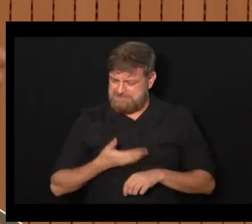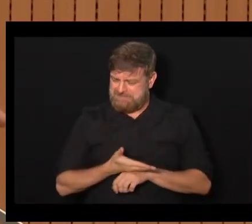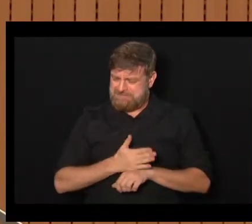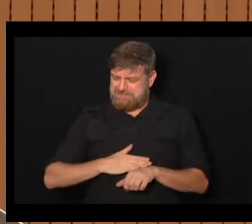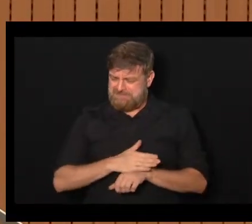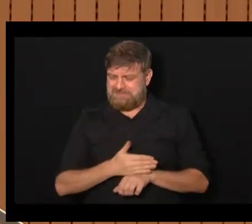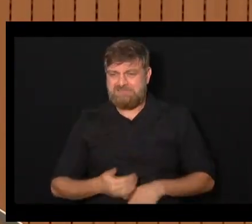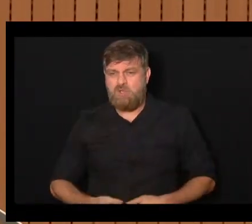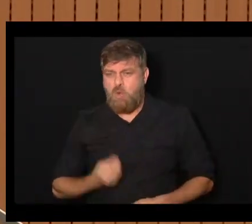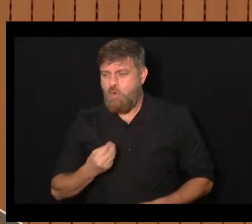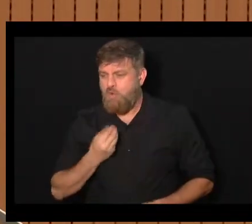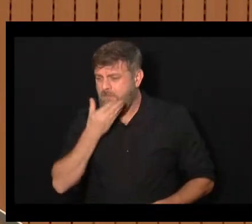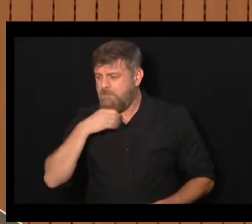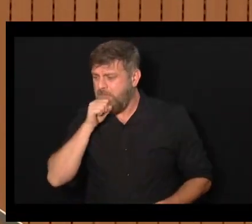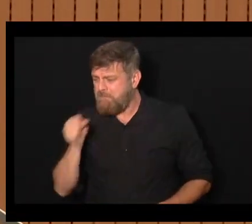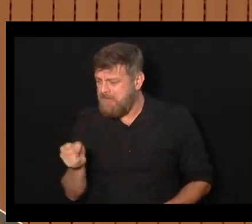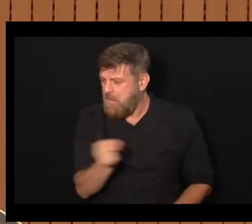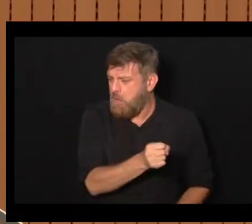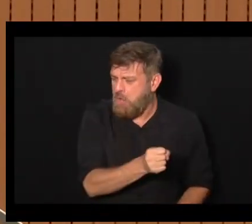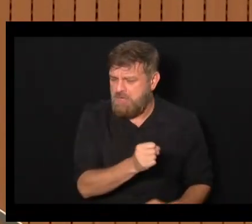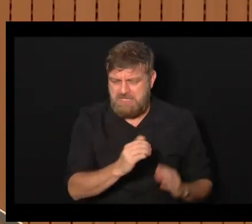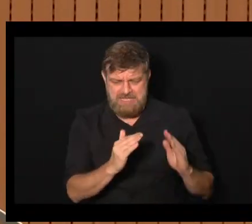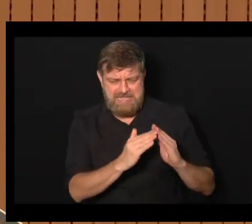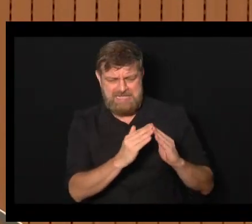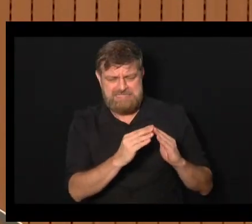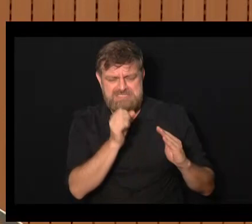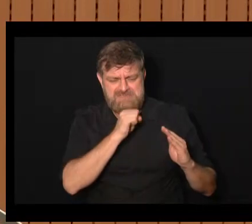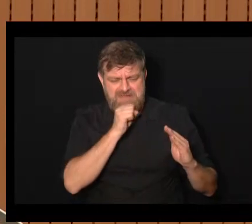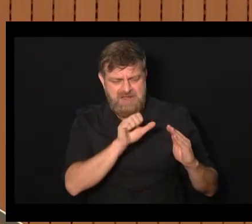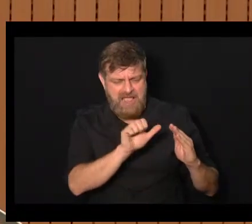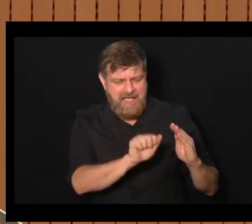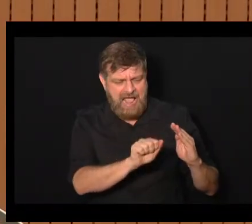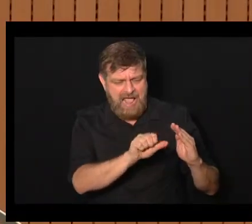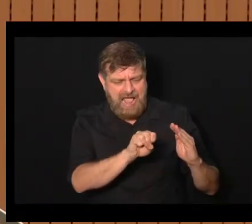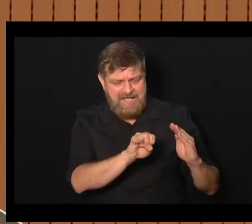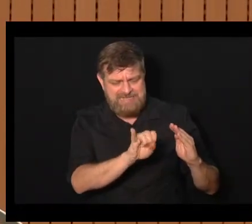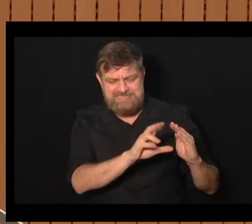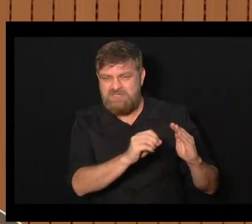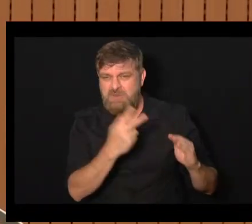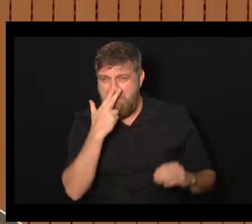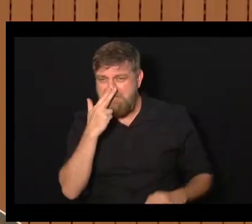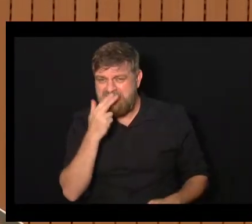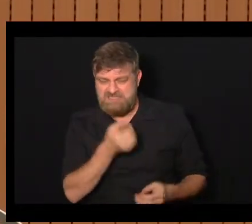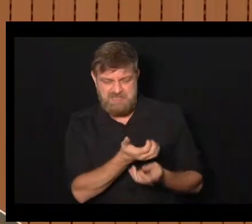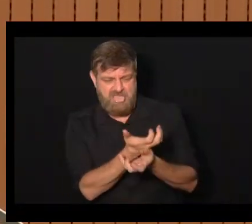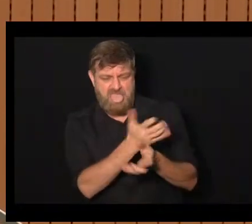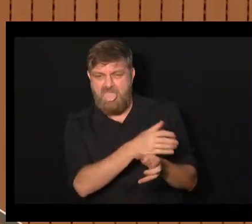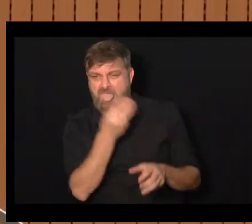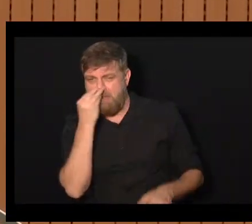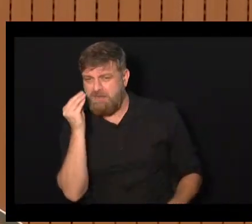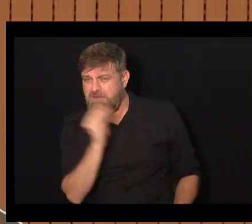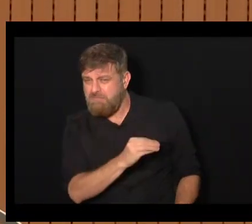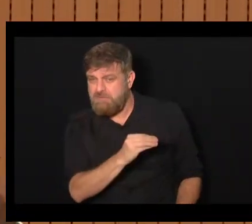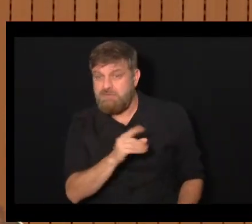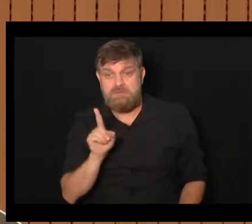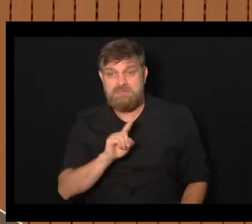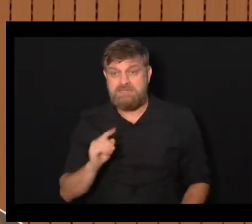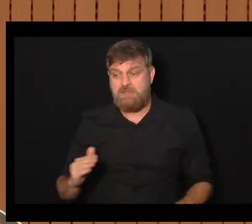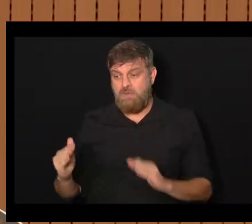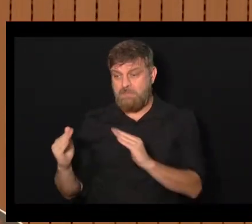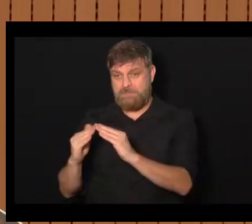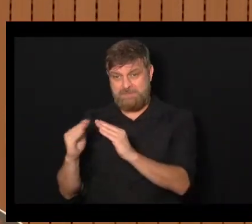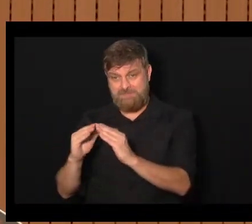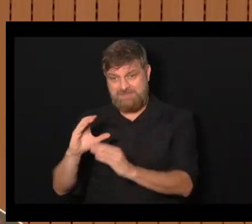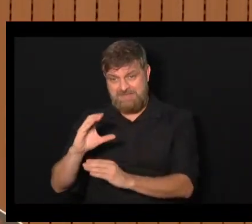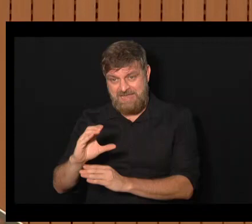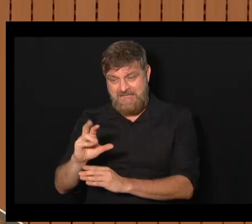coloquei meu pai no asilo, coloquei aquela pessoa idosa no asilo, dá a ideia que a pessoa está abandonando ela. E na creche para idosos,